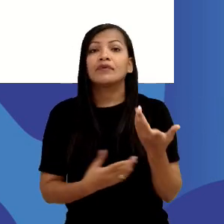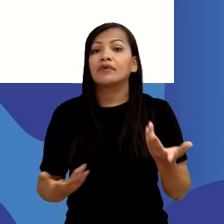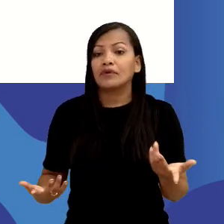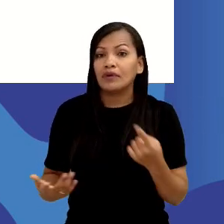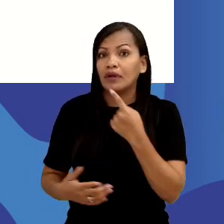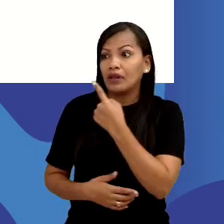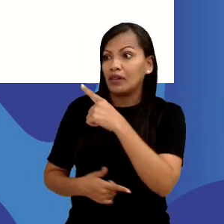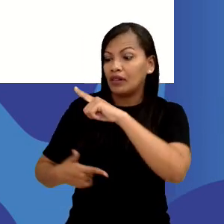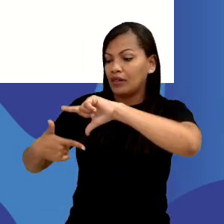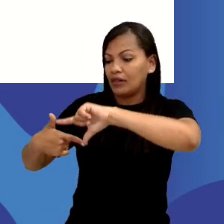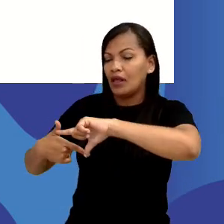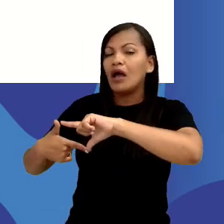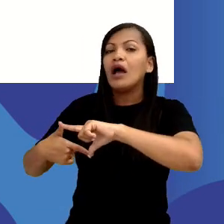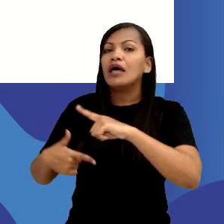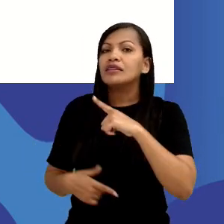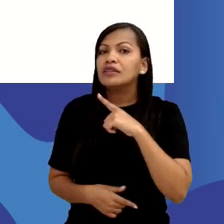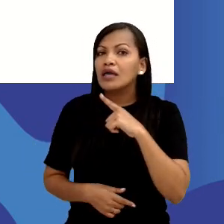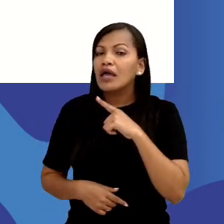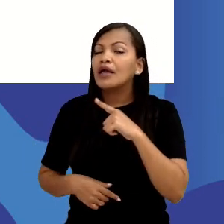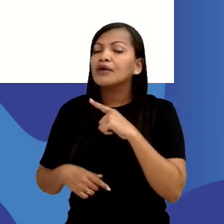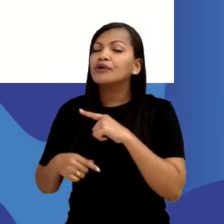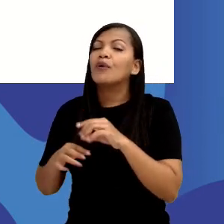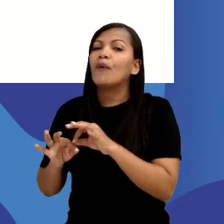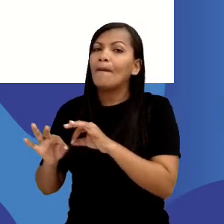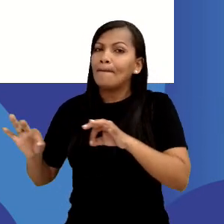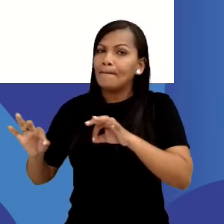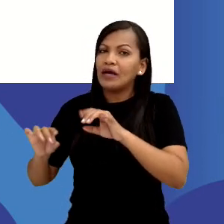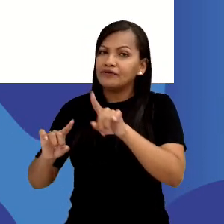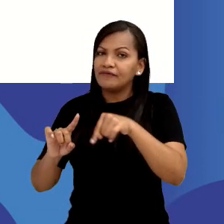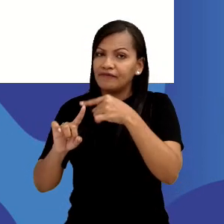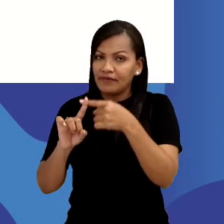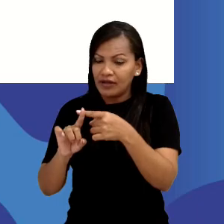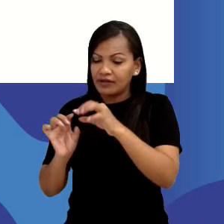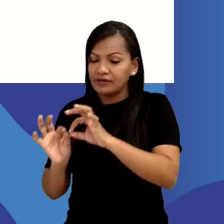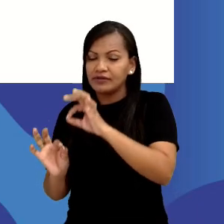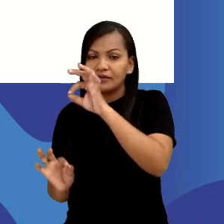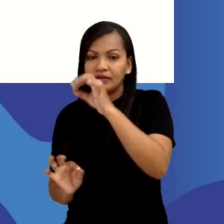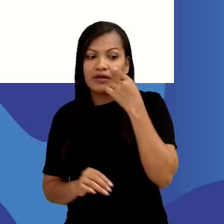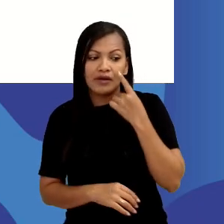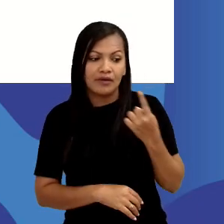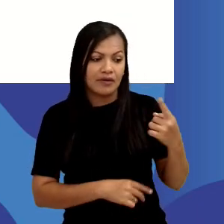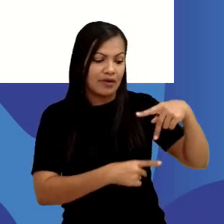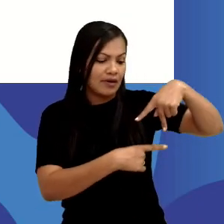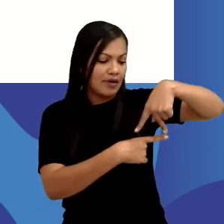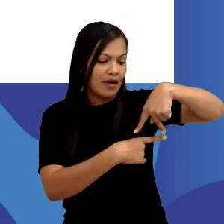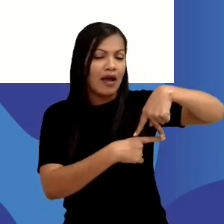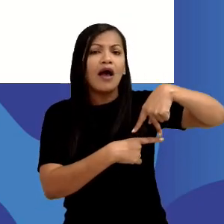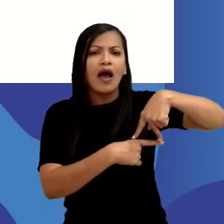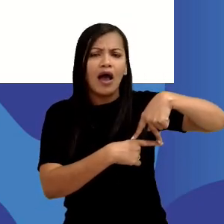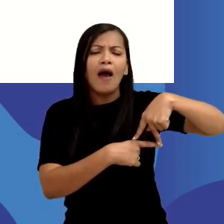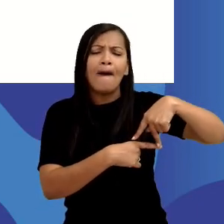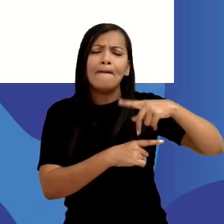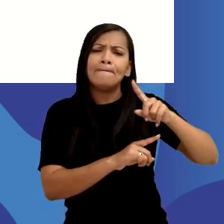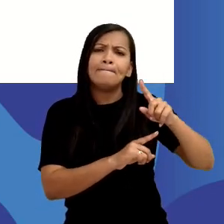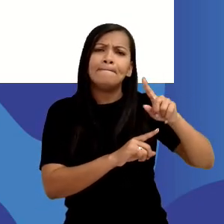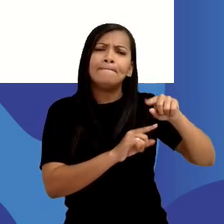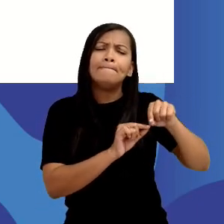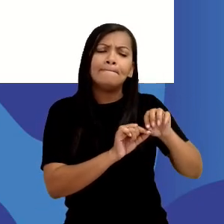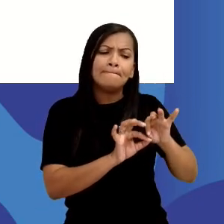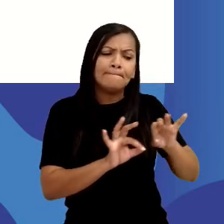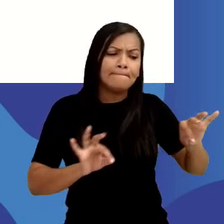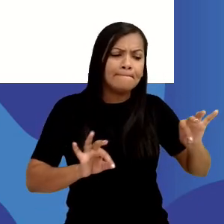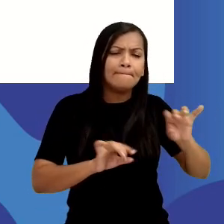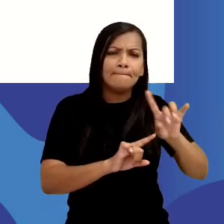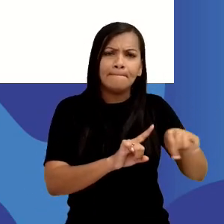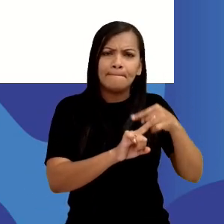tenho base vezes altura. Aqui no triângulo eu vou ter base vezes altura dividido por 2. Porque